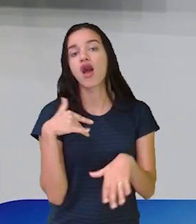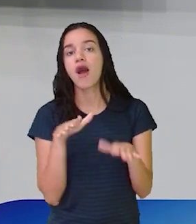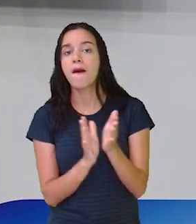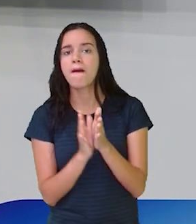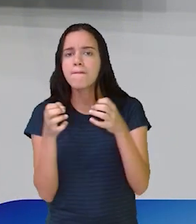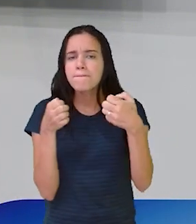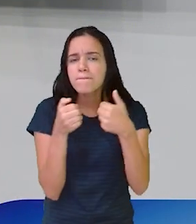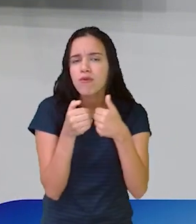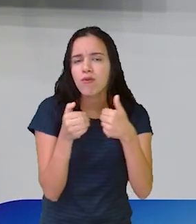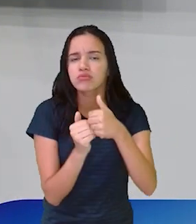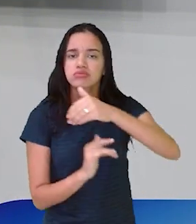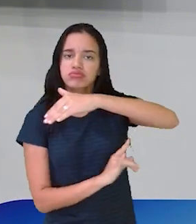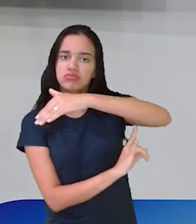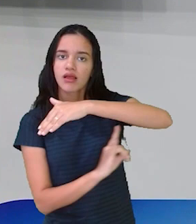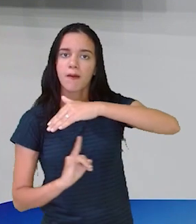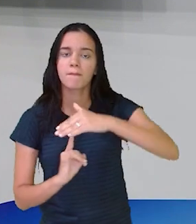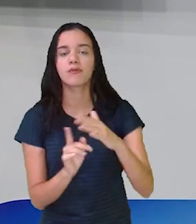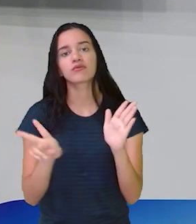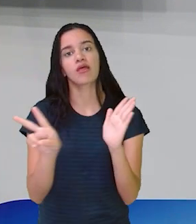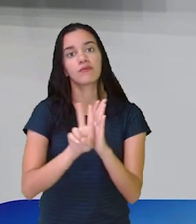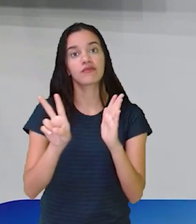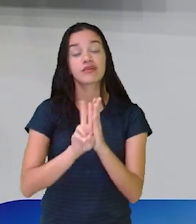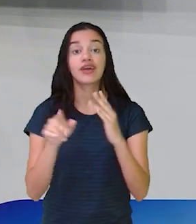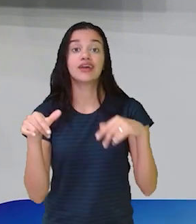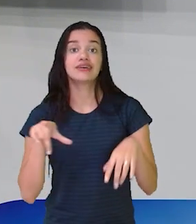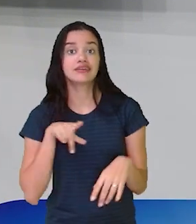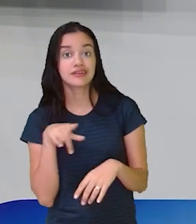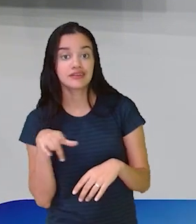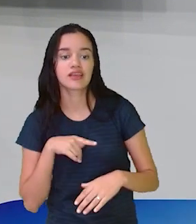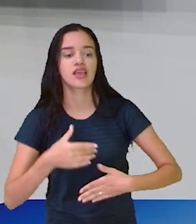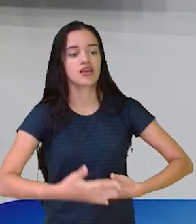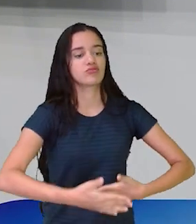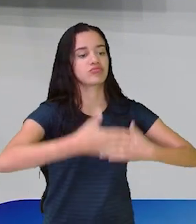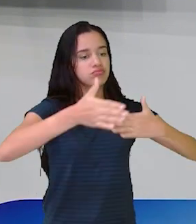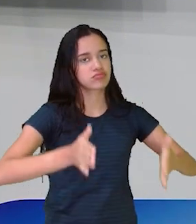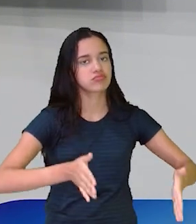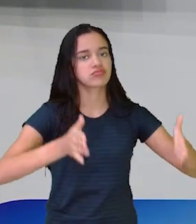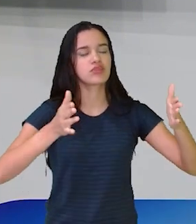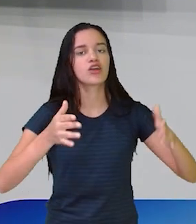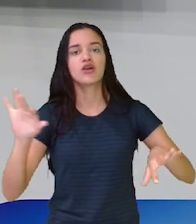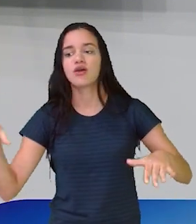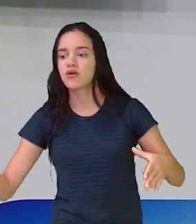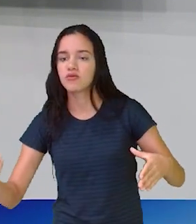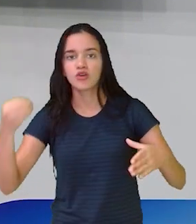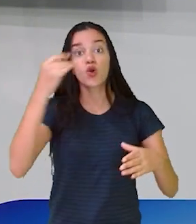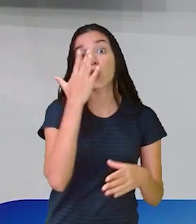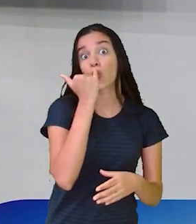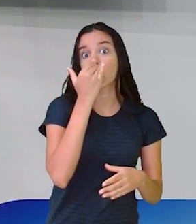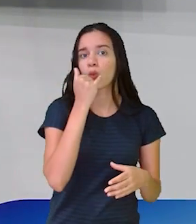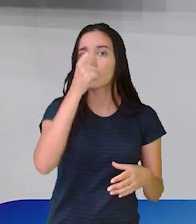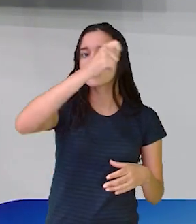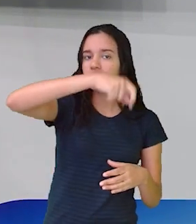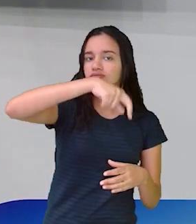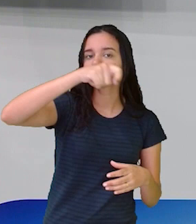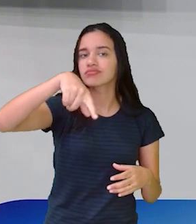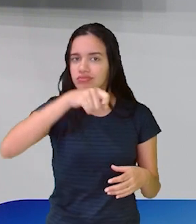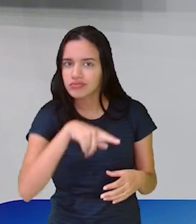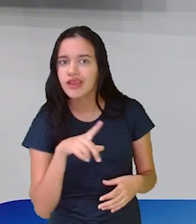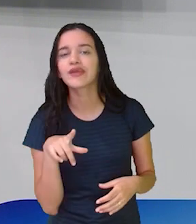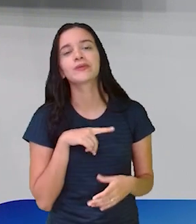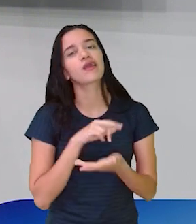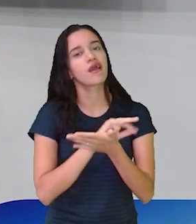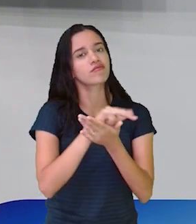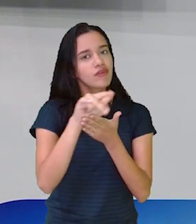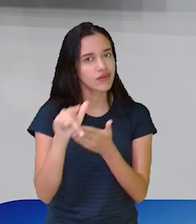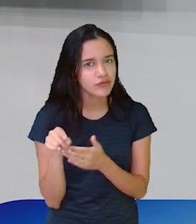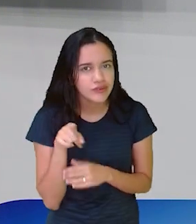Eu já tive alguns. Tinha até aquário, comprava comidinha, colocava. Eu tinha vários. Você também já